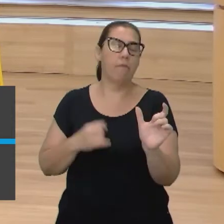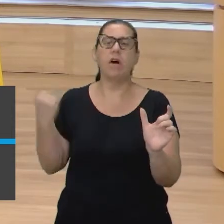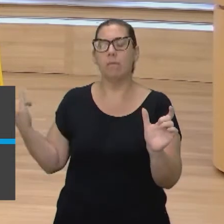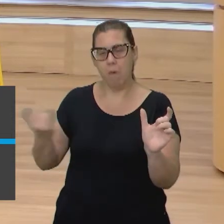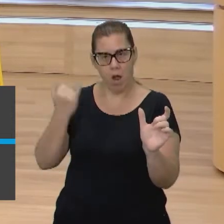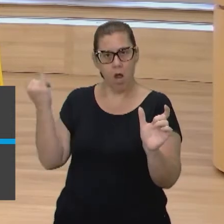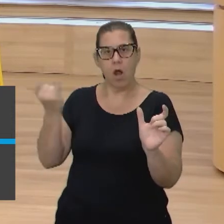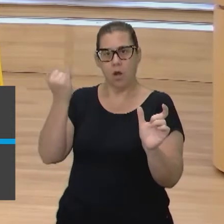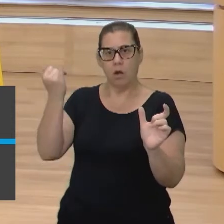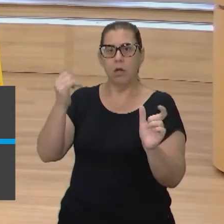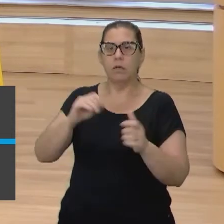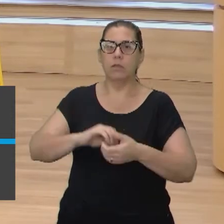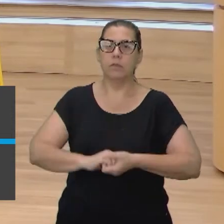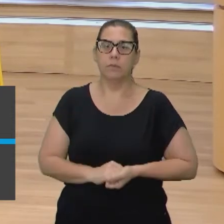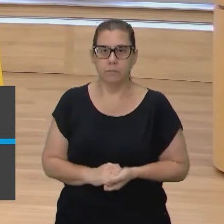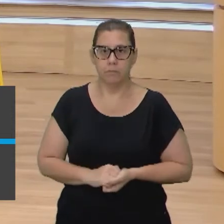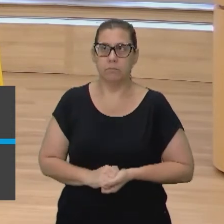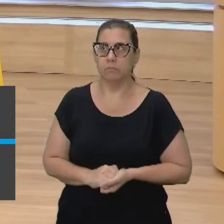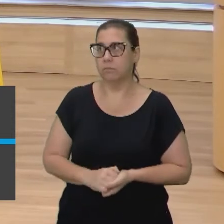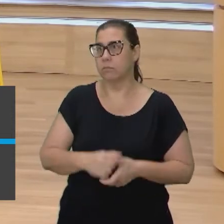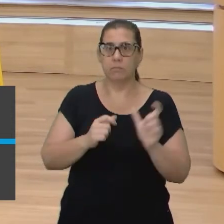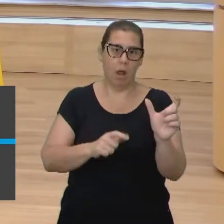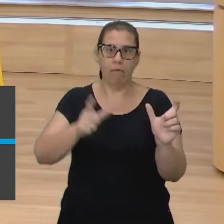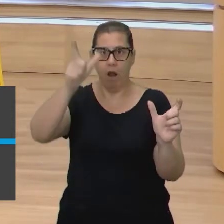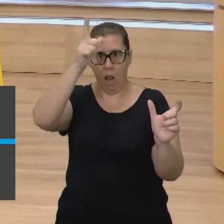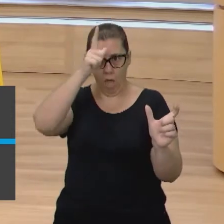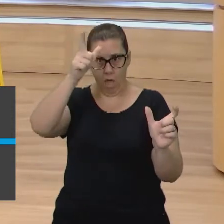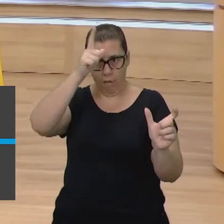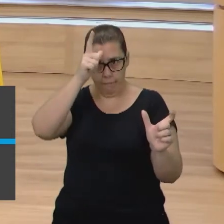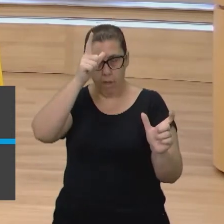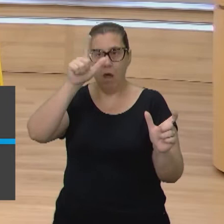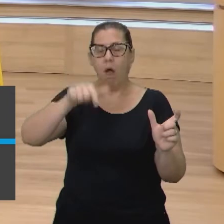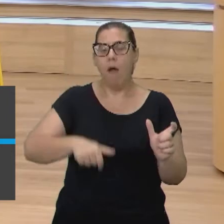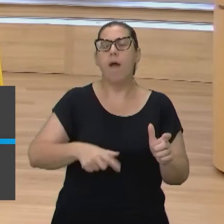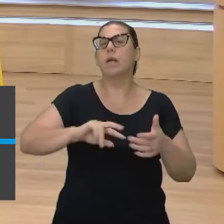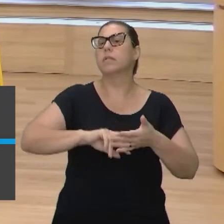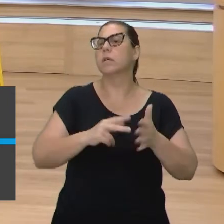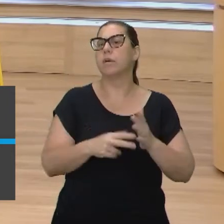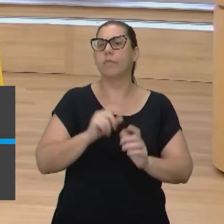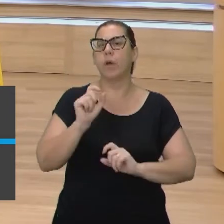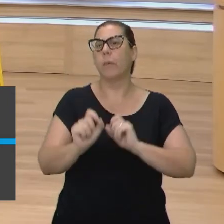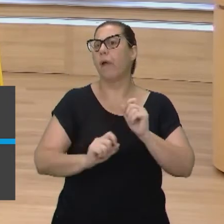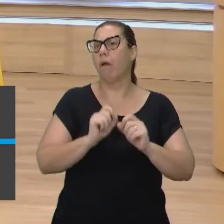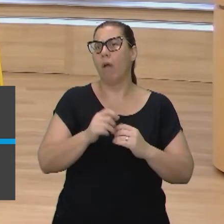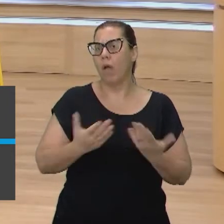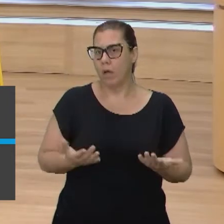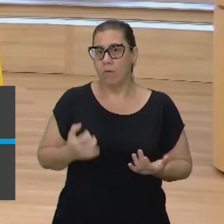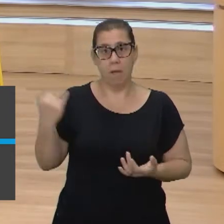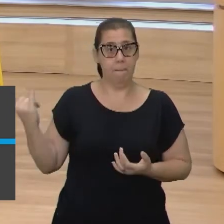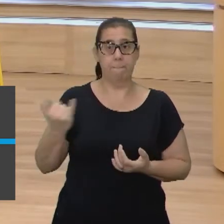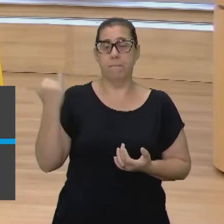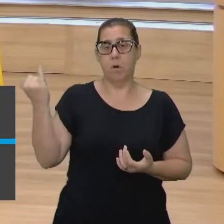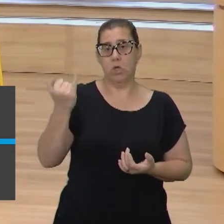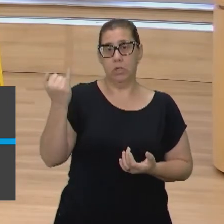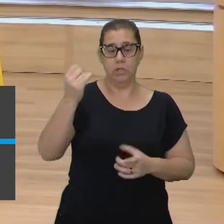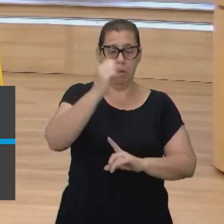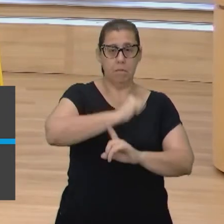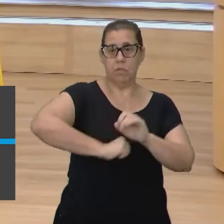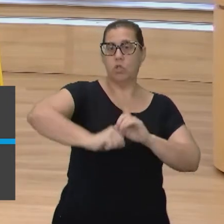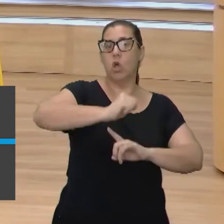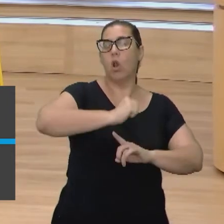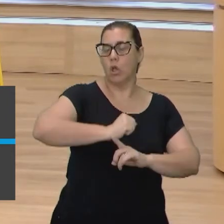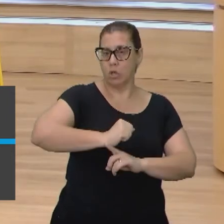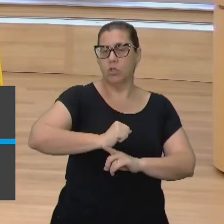que é Entfremdung, que vem do alemão, e essa palavra ela também não só tem importância para a